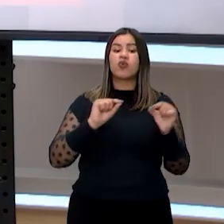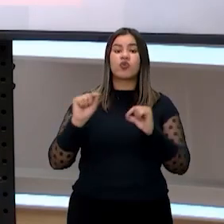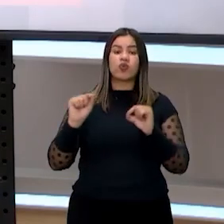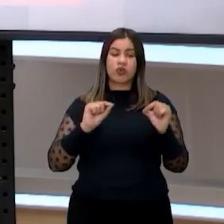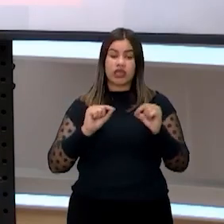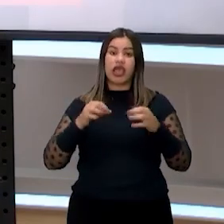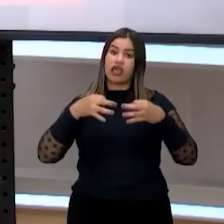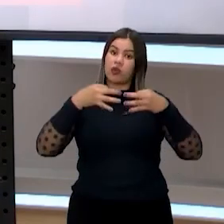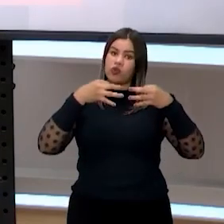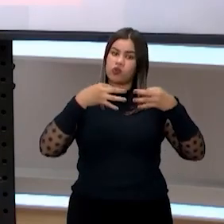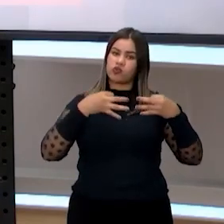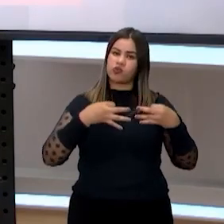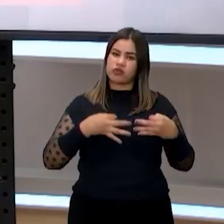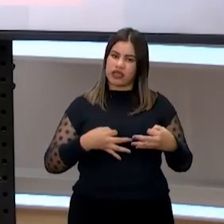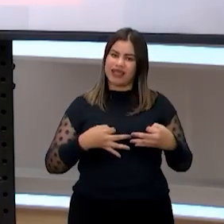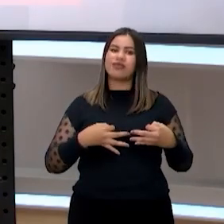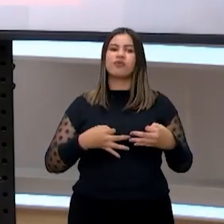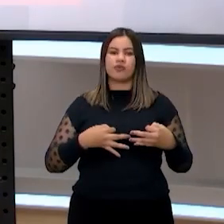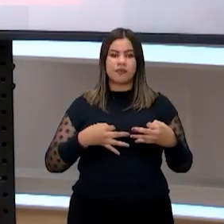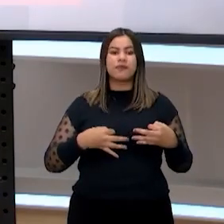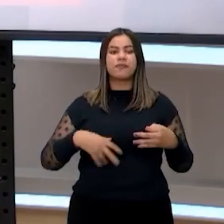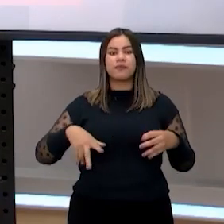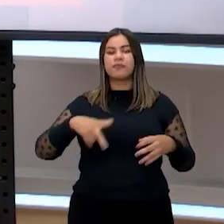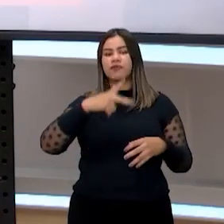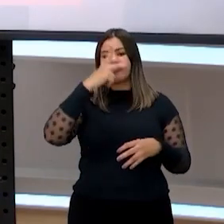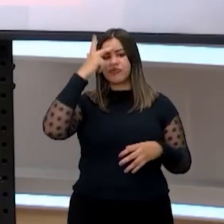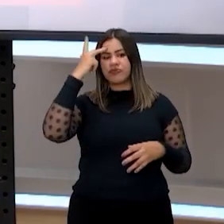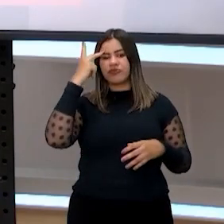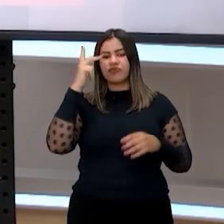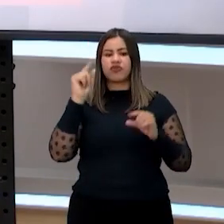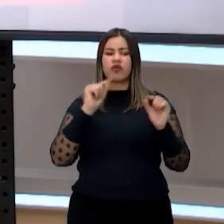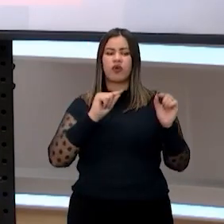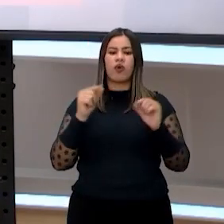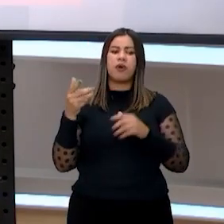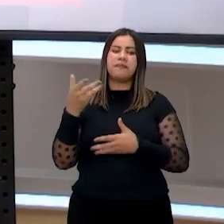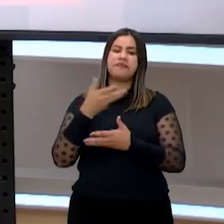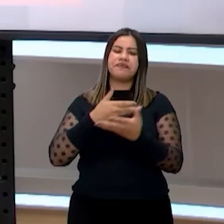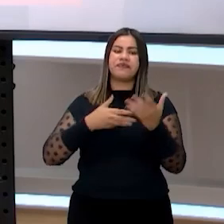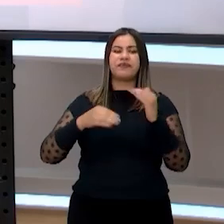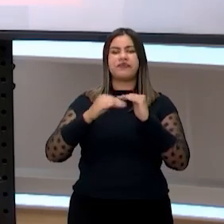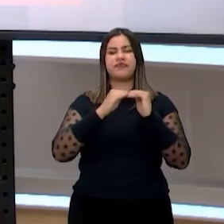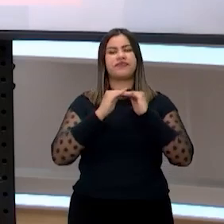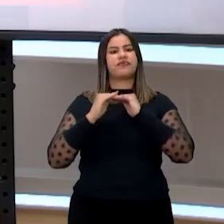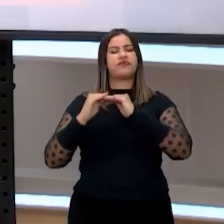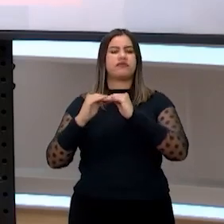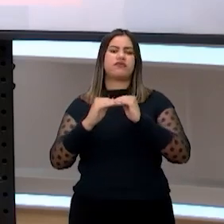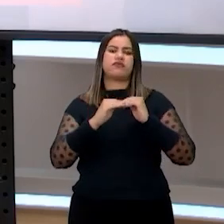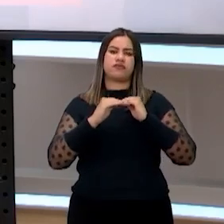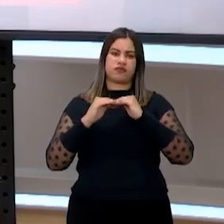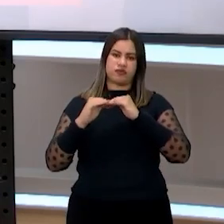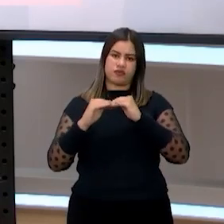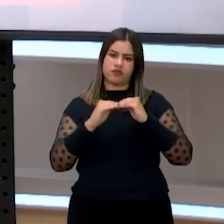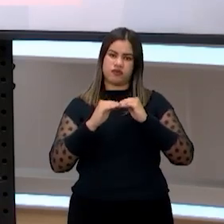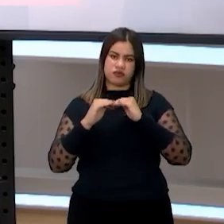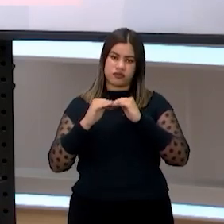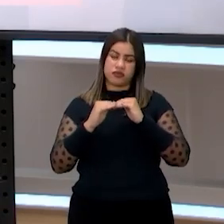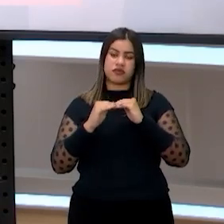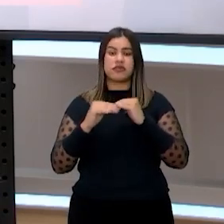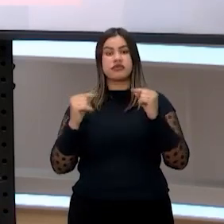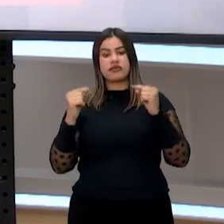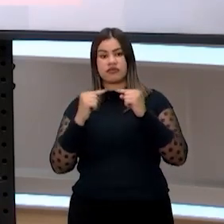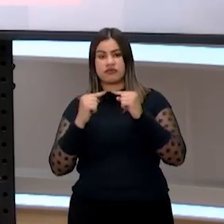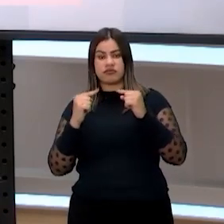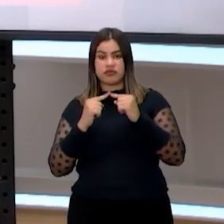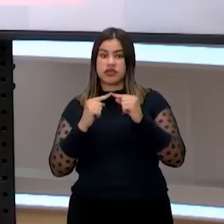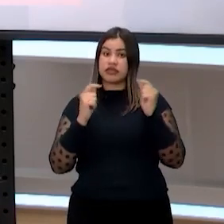da honestidade em que as pessoas tivessem aqui uma relação de equidade das possibilidades, das